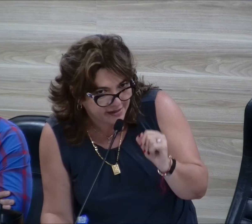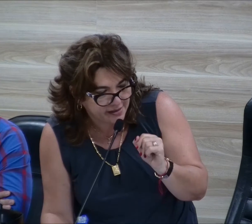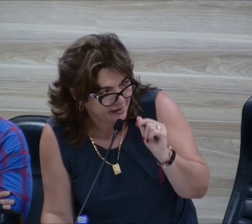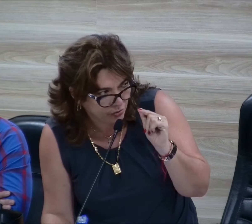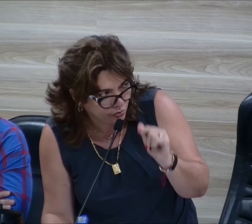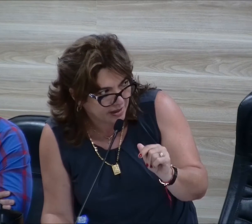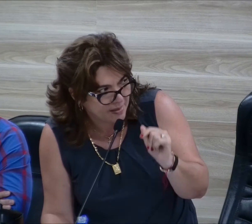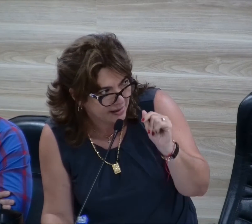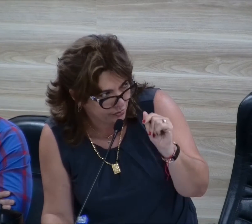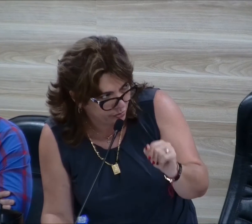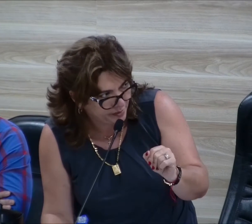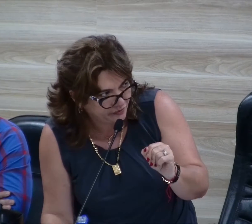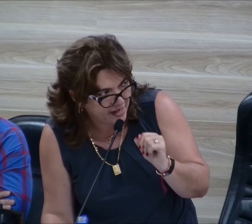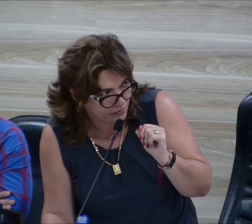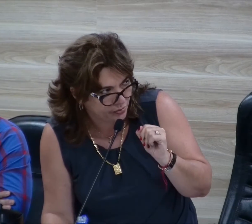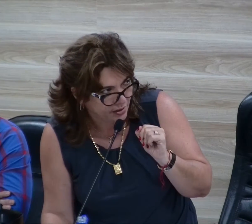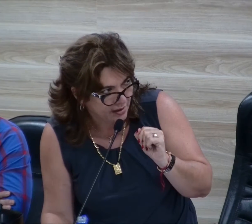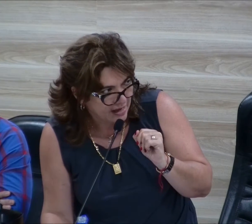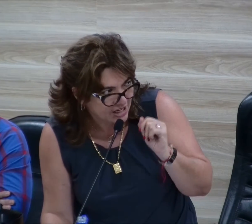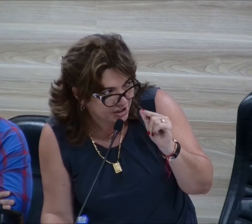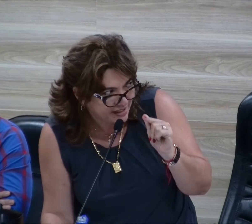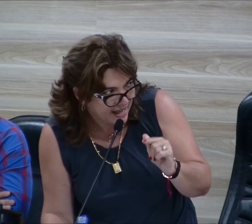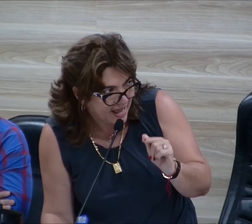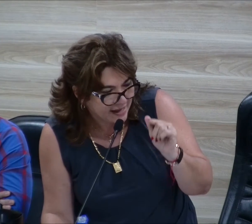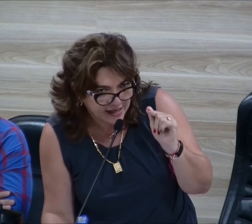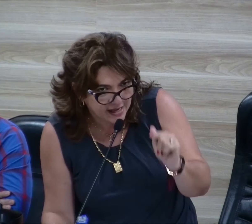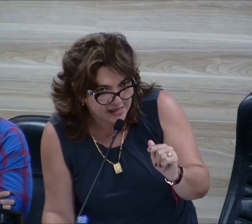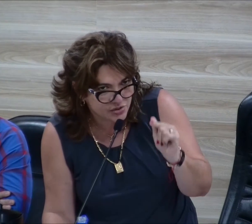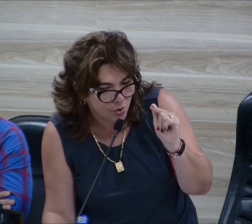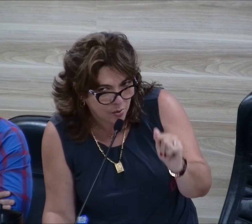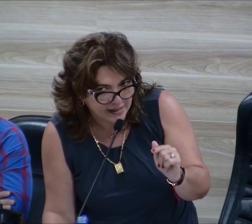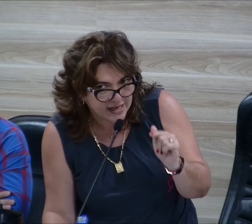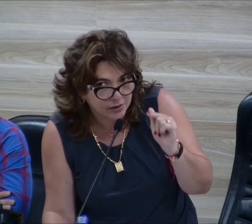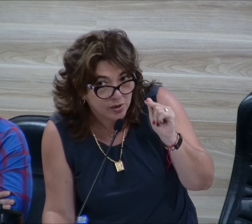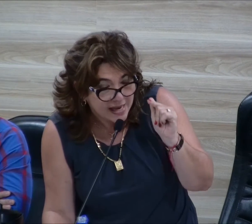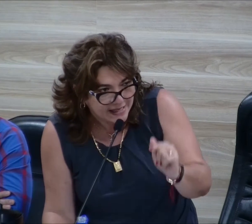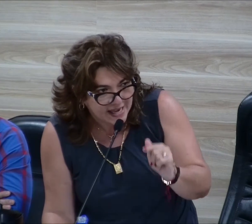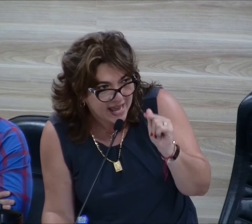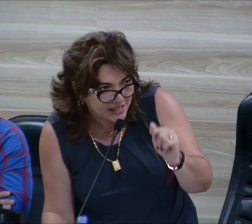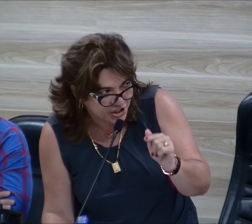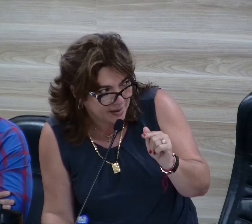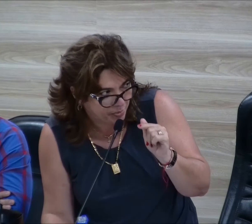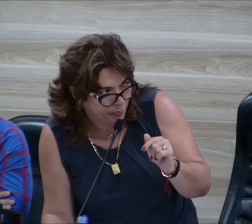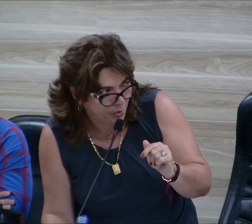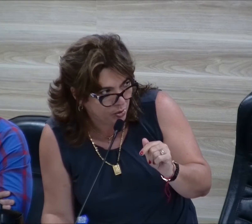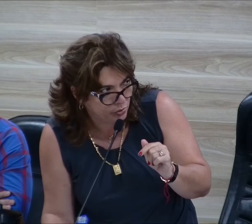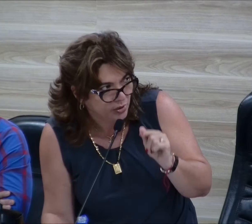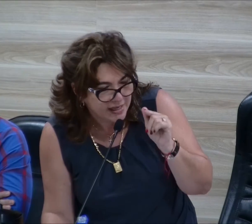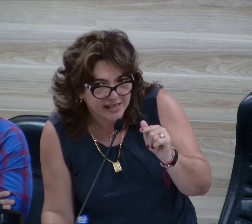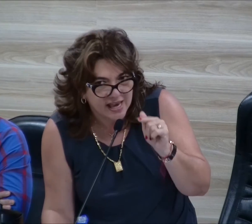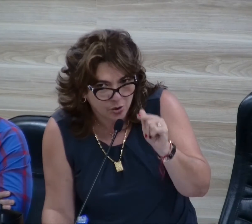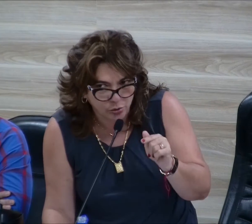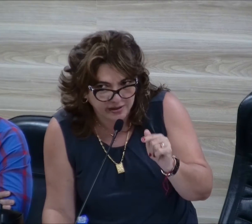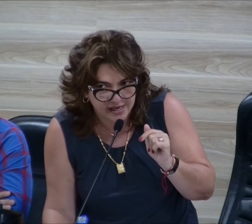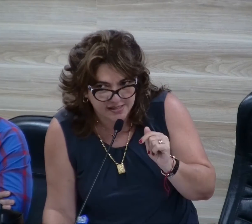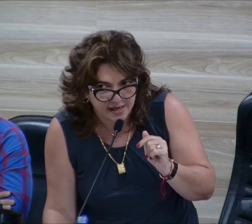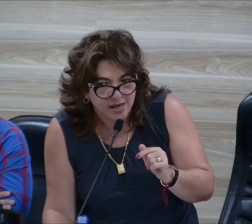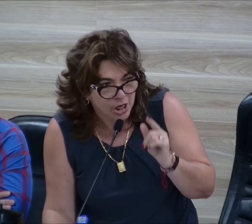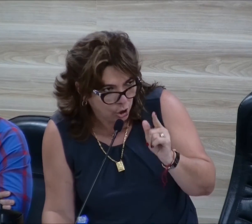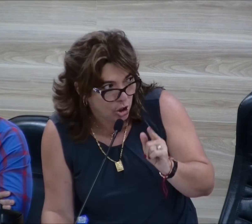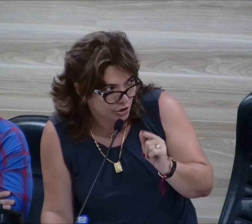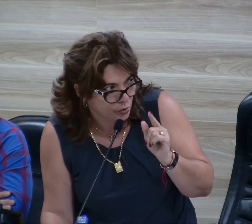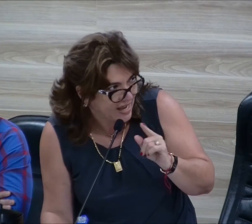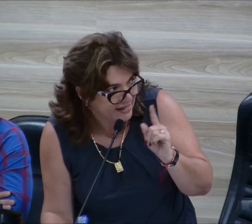gente acredita no trabalho do prefeito. A gente quer que isso ou aquilo que ele está propondo que